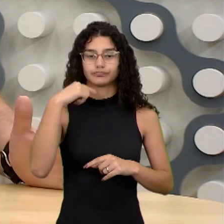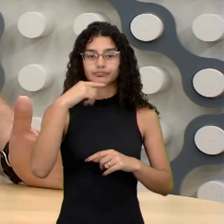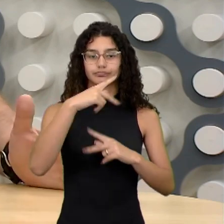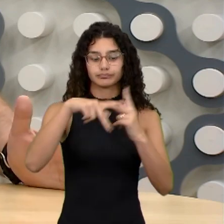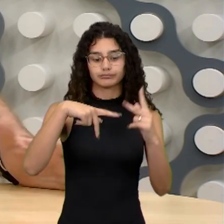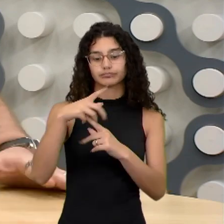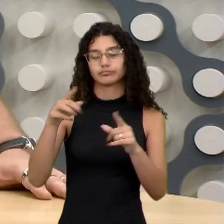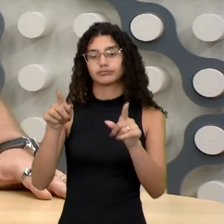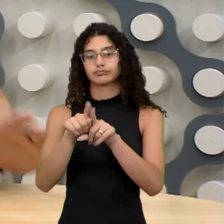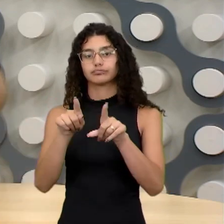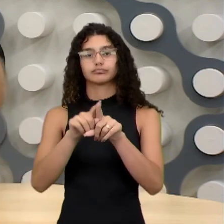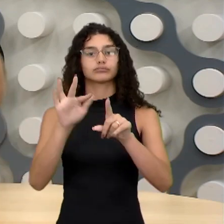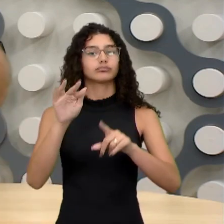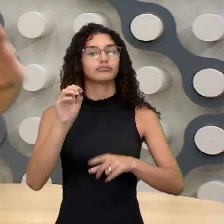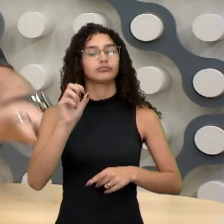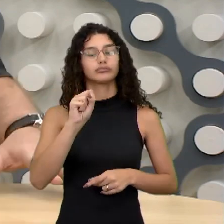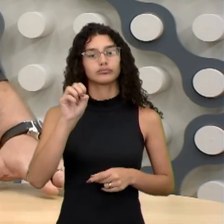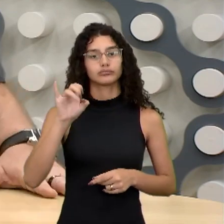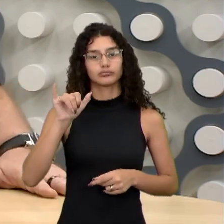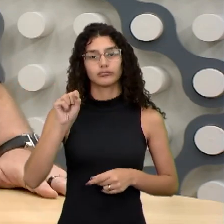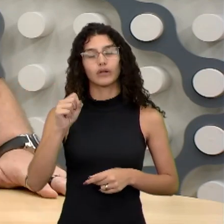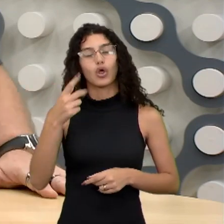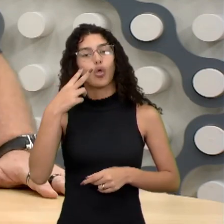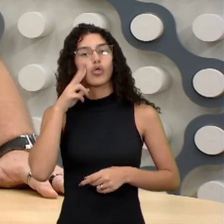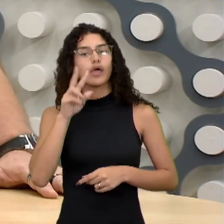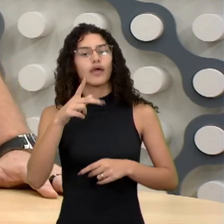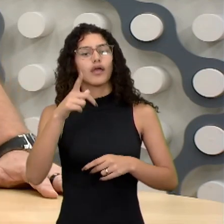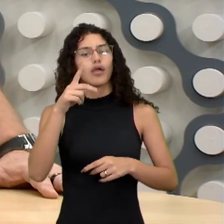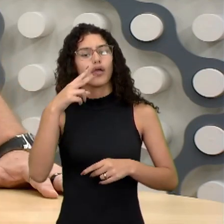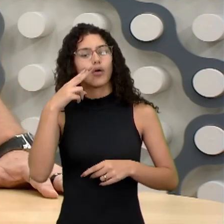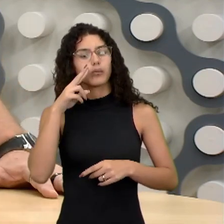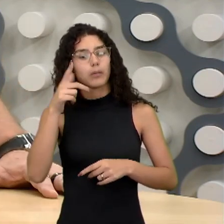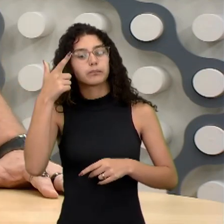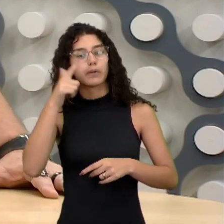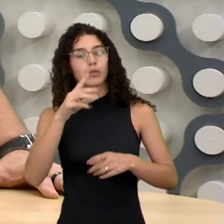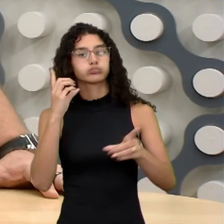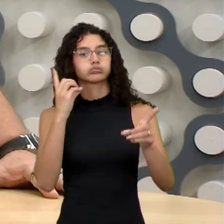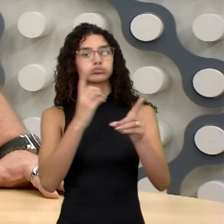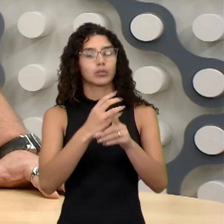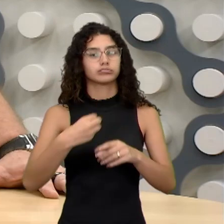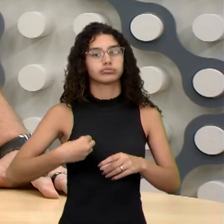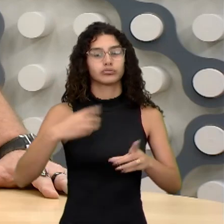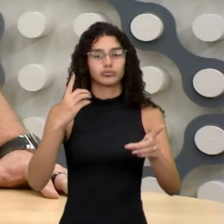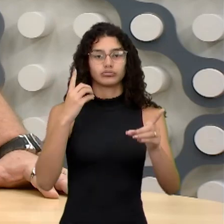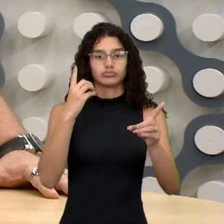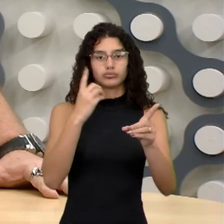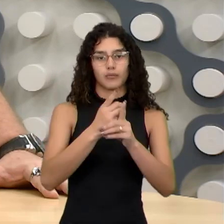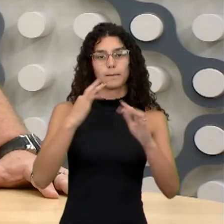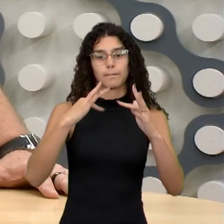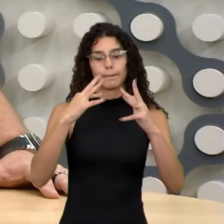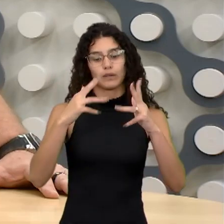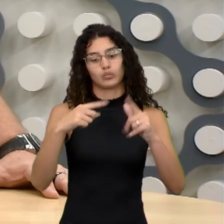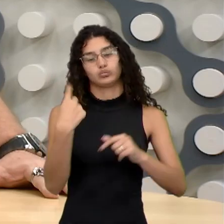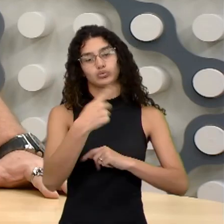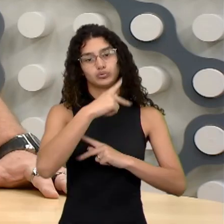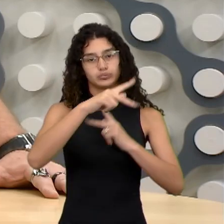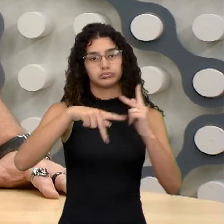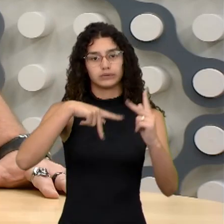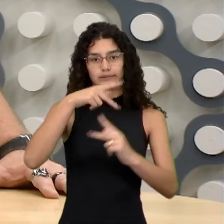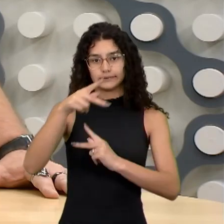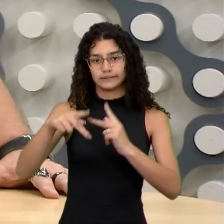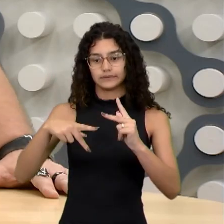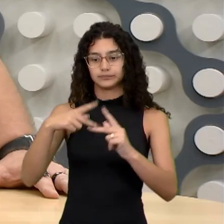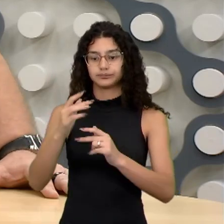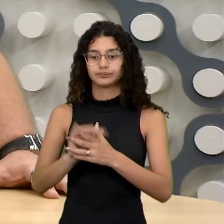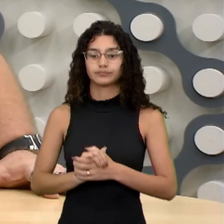dos fósseis, que aí a gente consegue ver os seres vivos, né, que são encontrados aí em todo o nosso planeta, tá certo? Então o